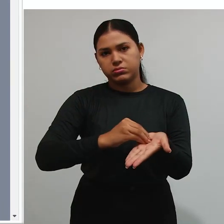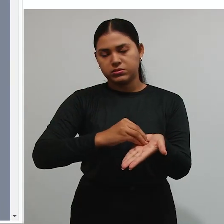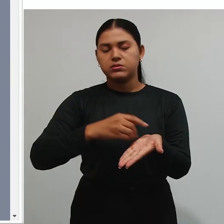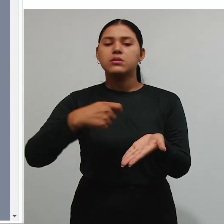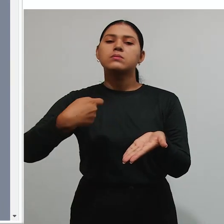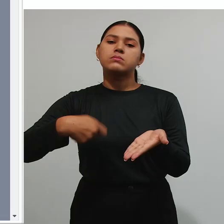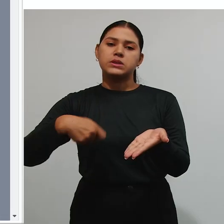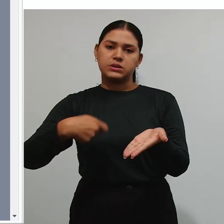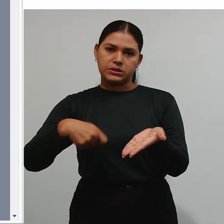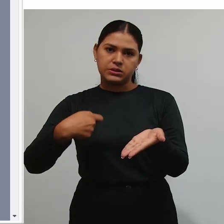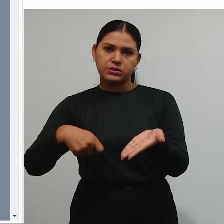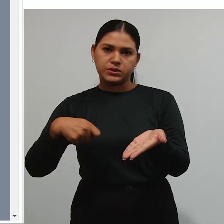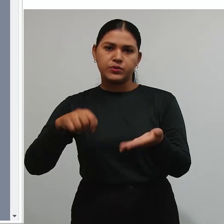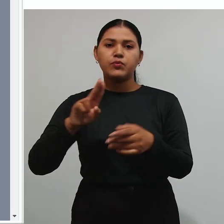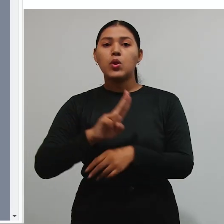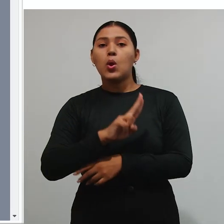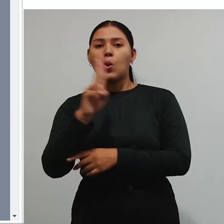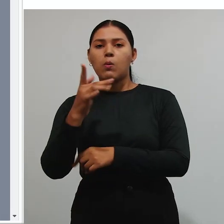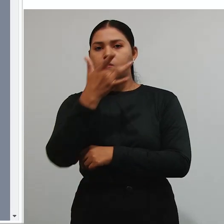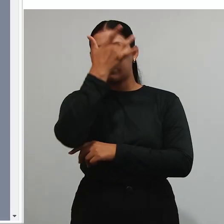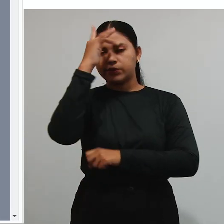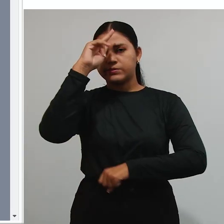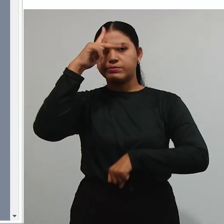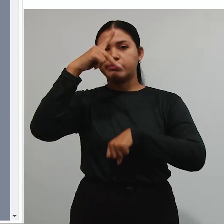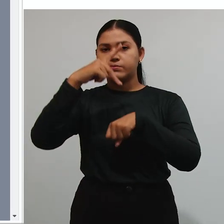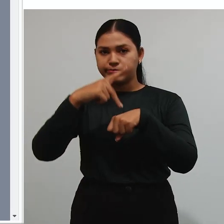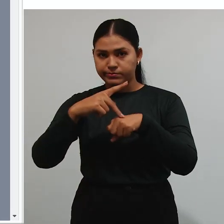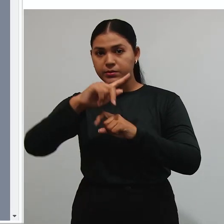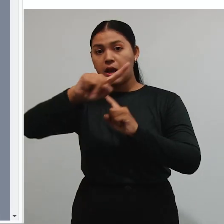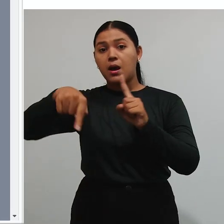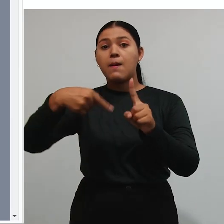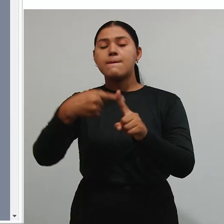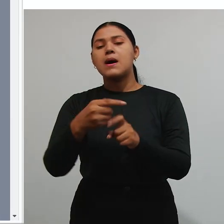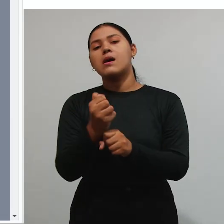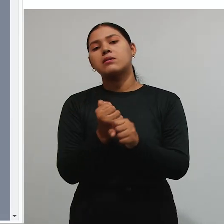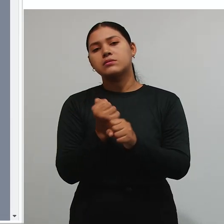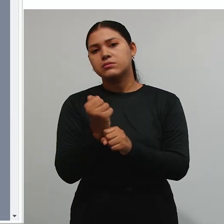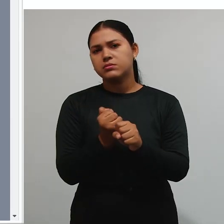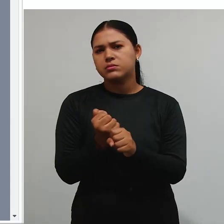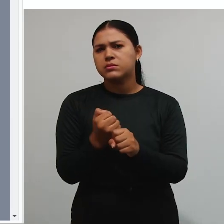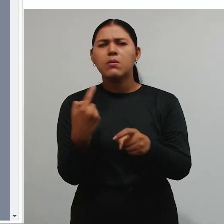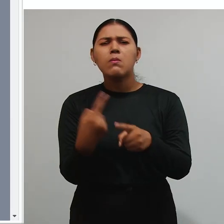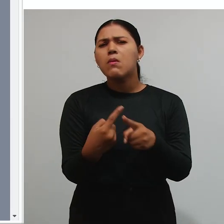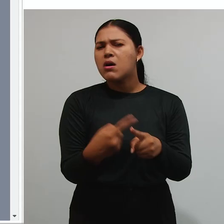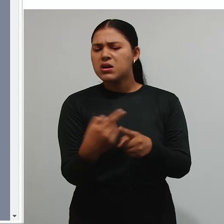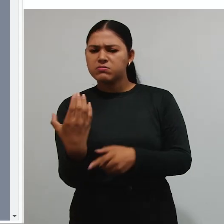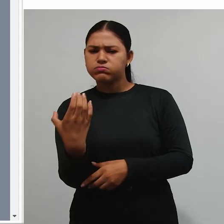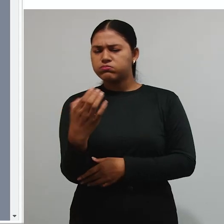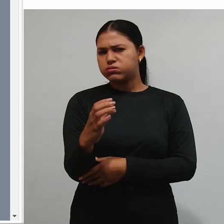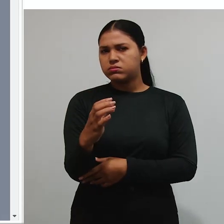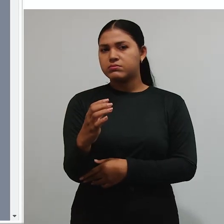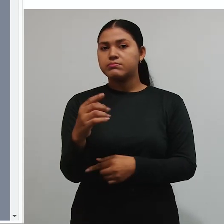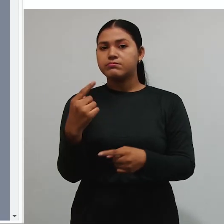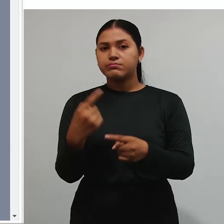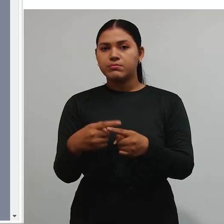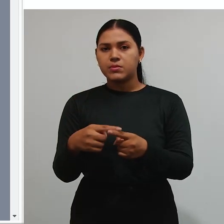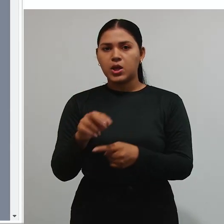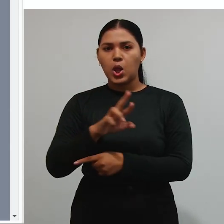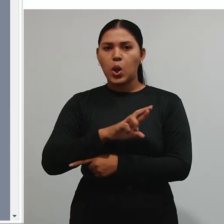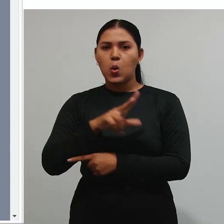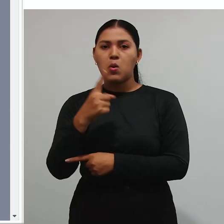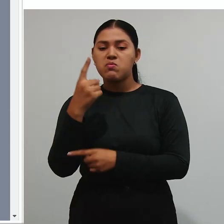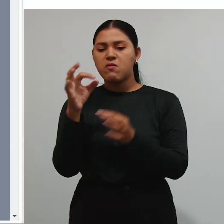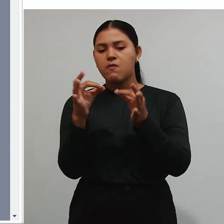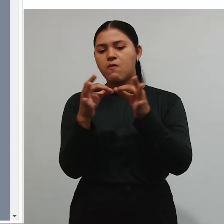coloco o autor e o ano. Por quê? Porque a ideia não está necessariamente em uma frase ou em uma